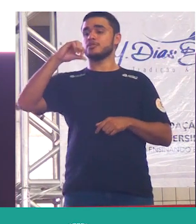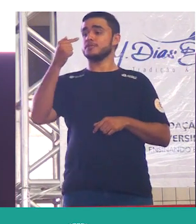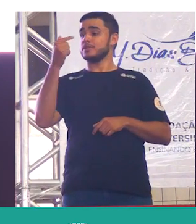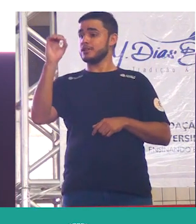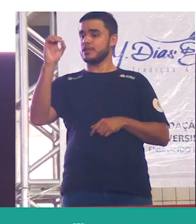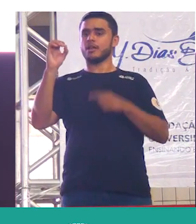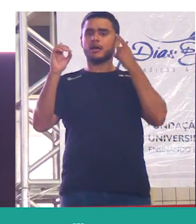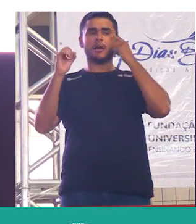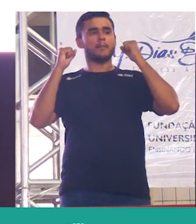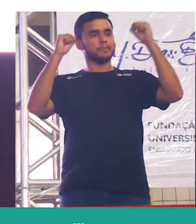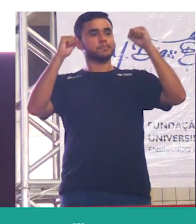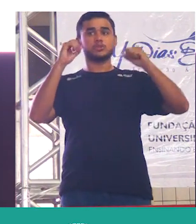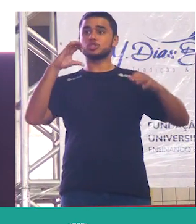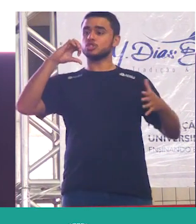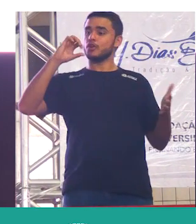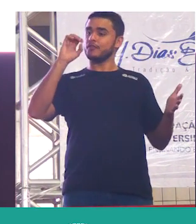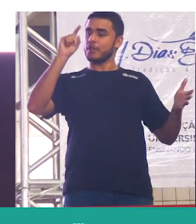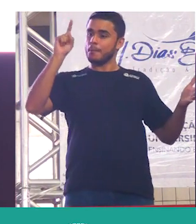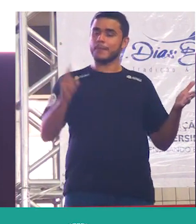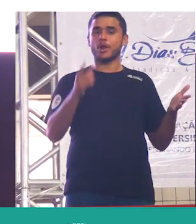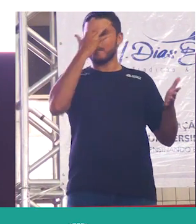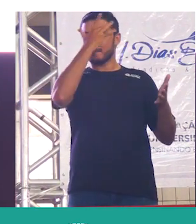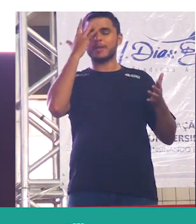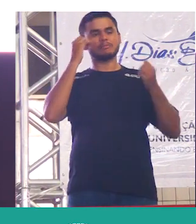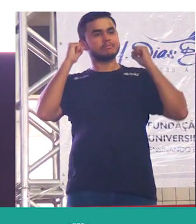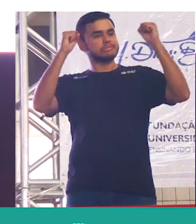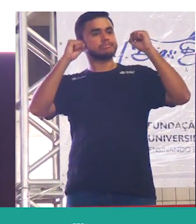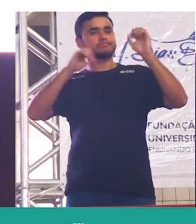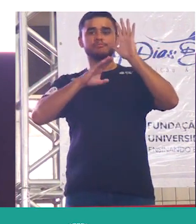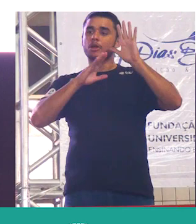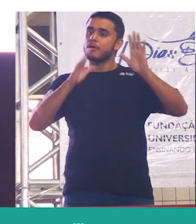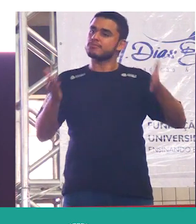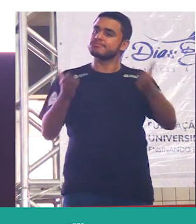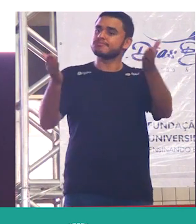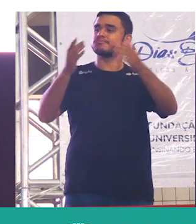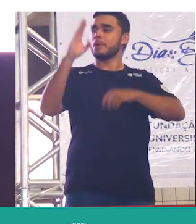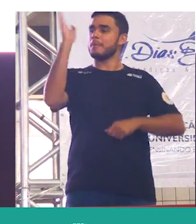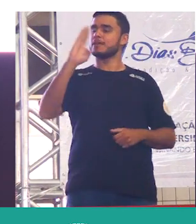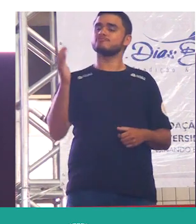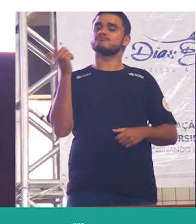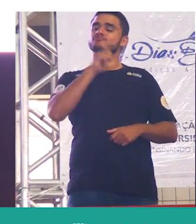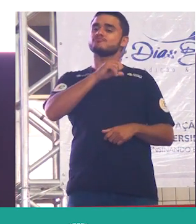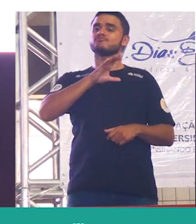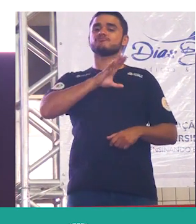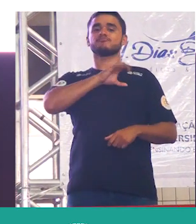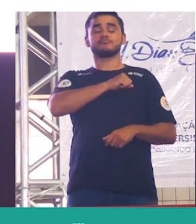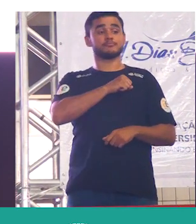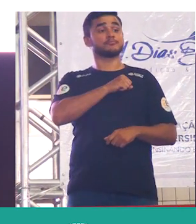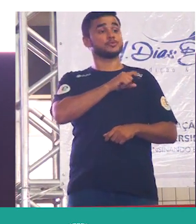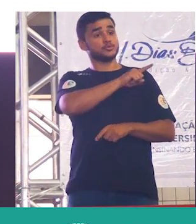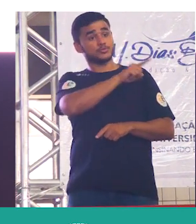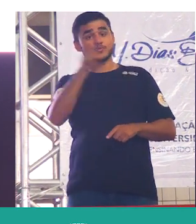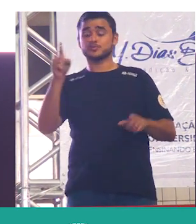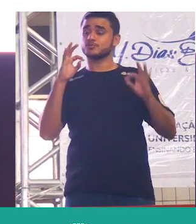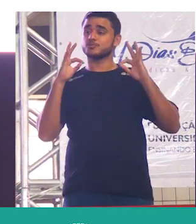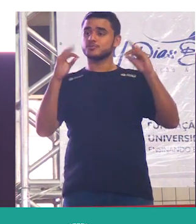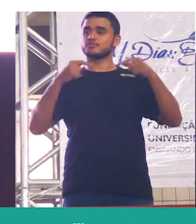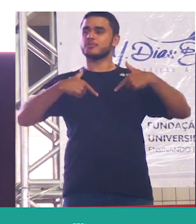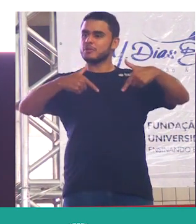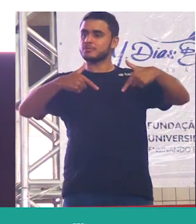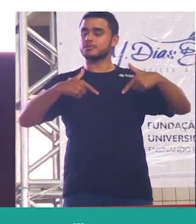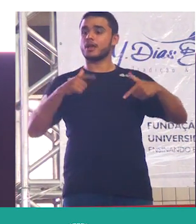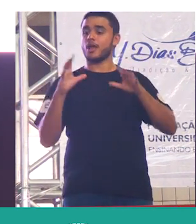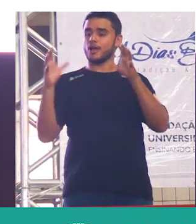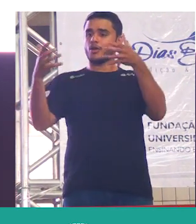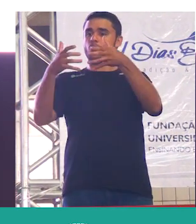em ação, pra frente Brasil, do meu coração, vamos todos... Era a